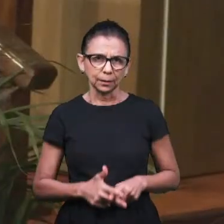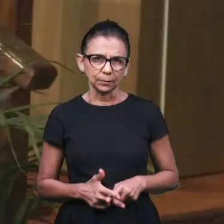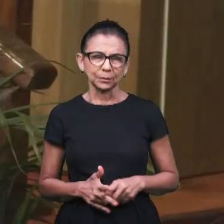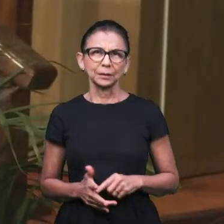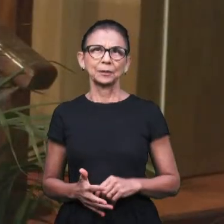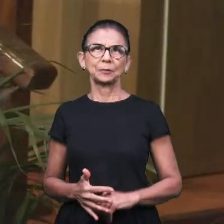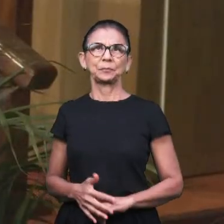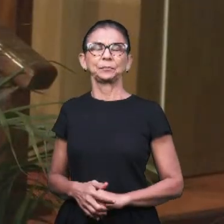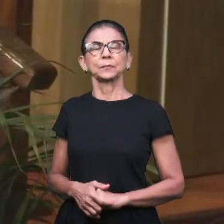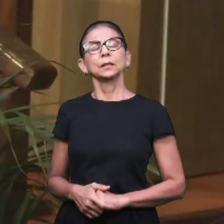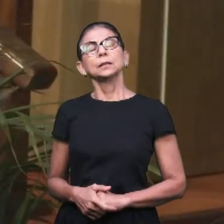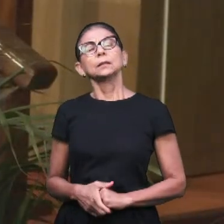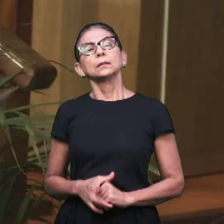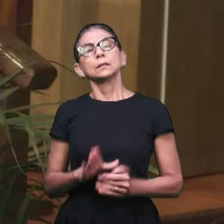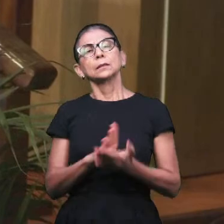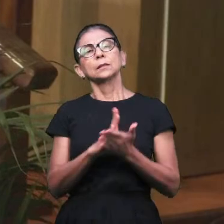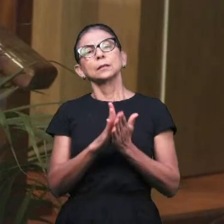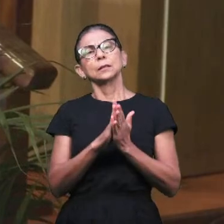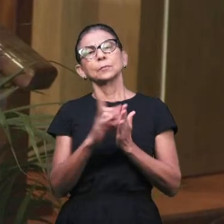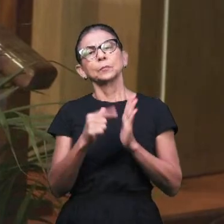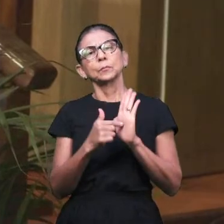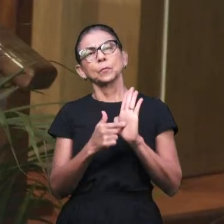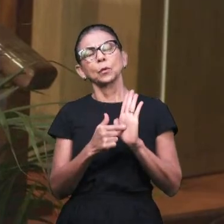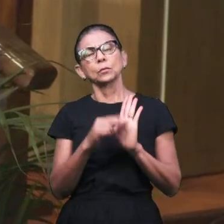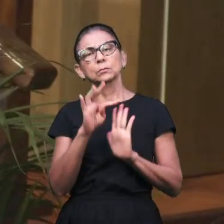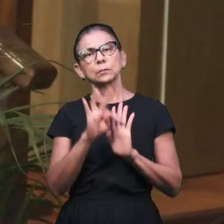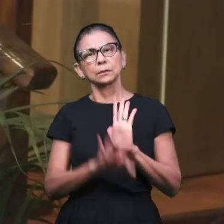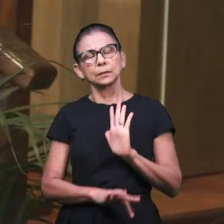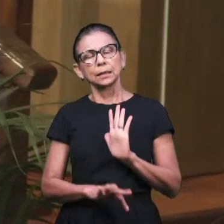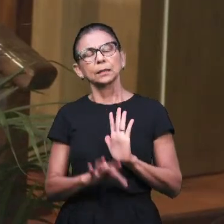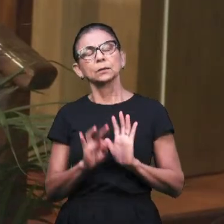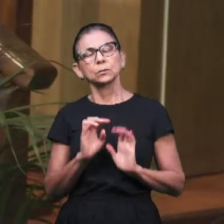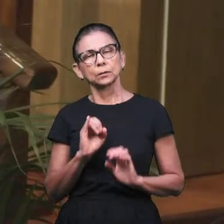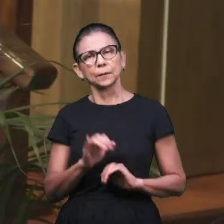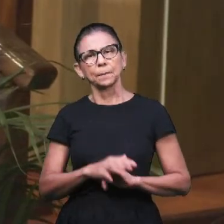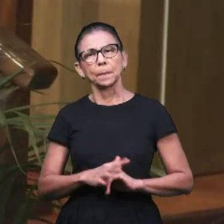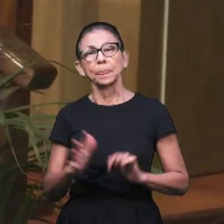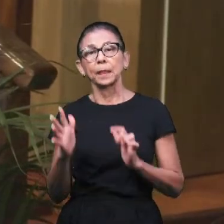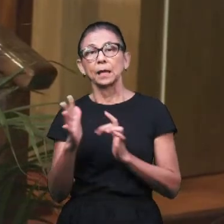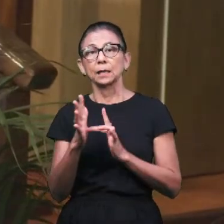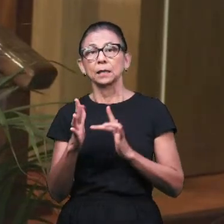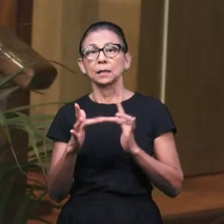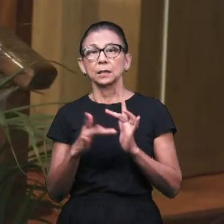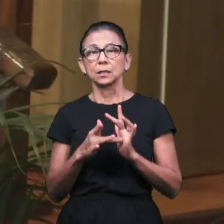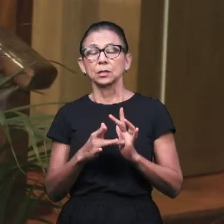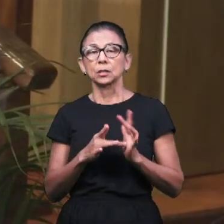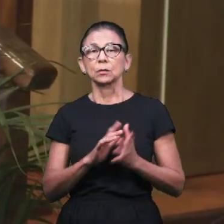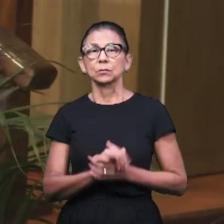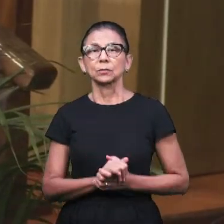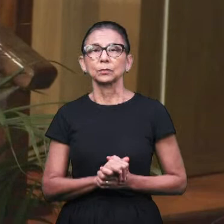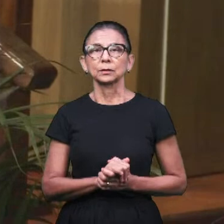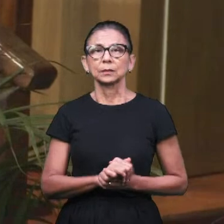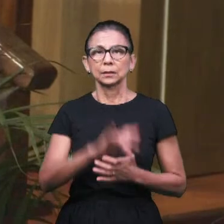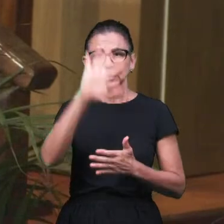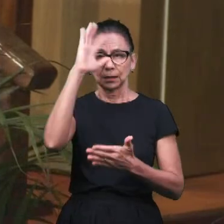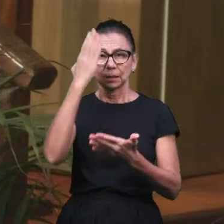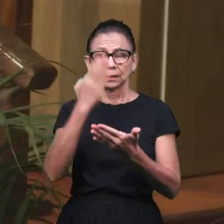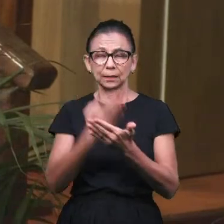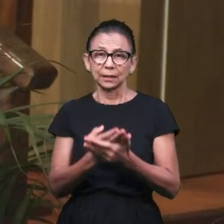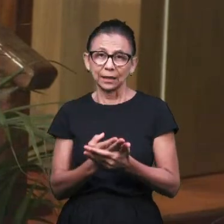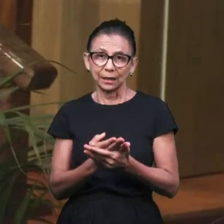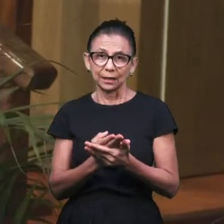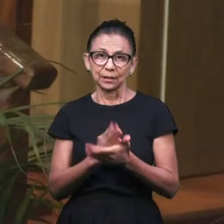me chamou muita atenção. O Senhor Jesus, ele diz, aqui a palavra diz, né? Crê no Senhor Jesus, será salvo tu e a